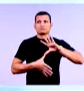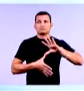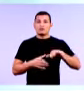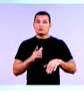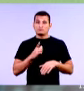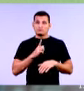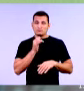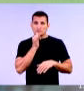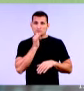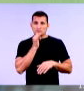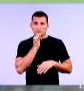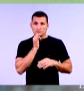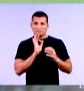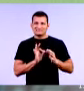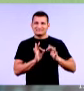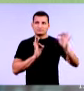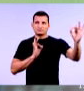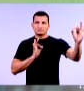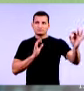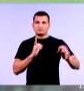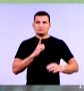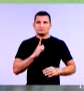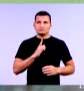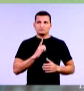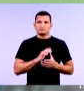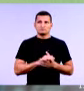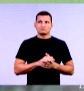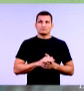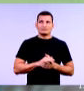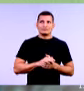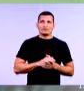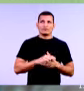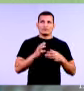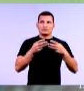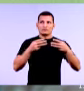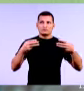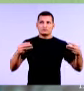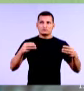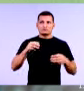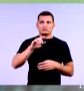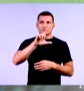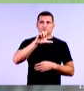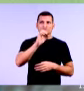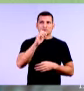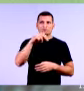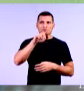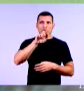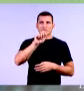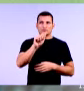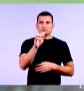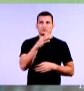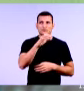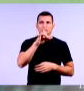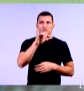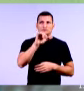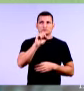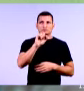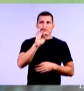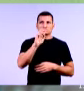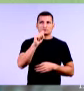de longa distância, que é uma rede, são redes de alcance continental que interligam cidades ou